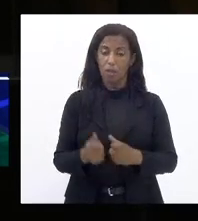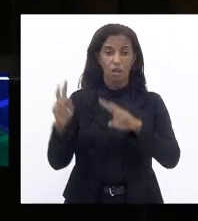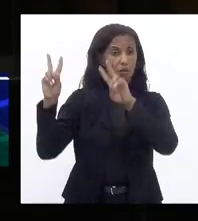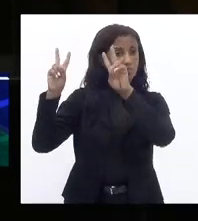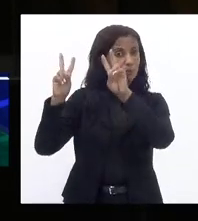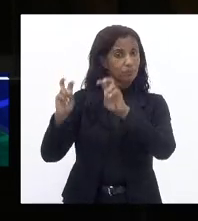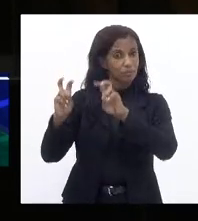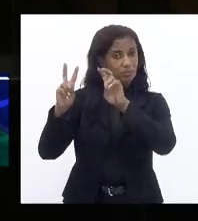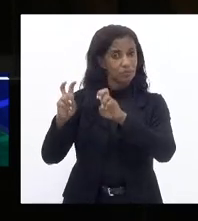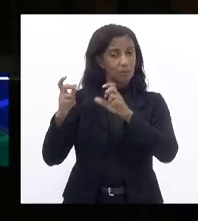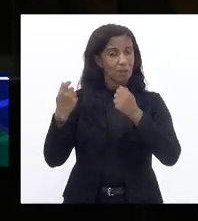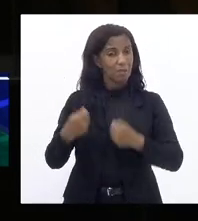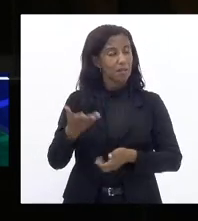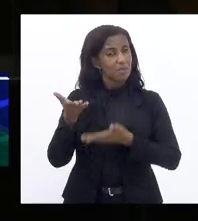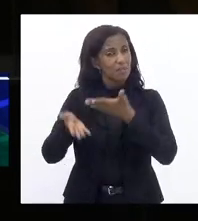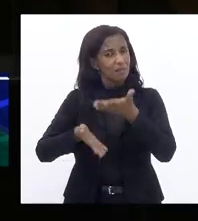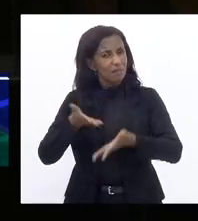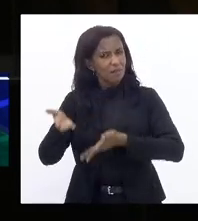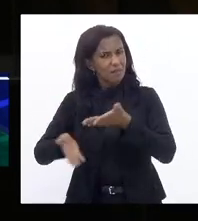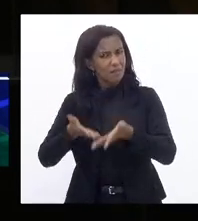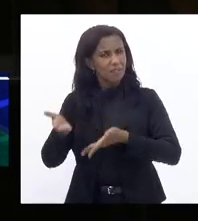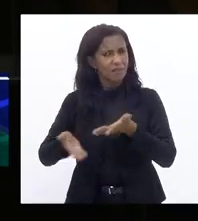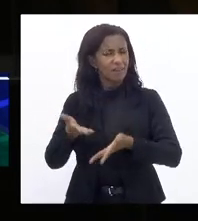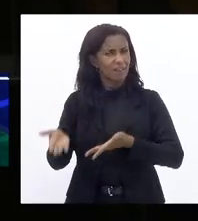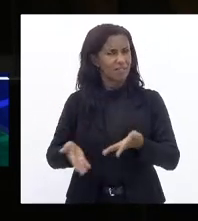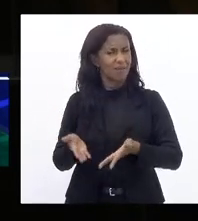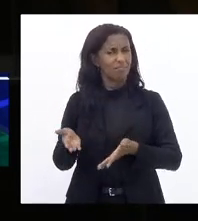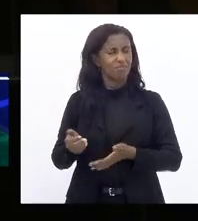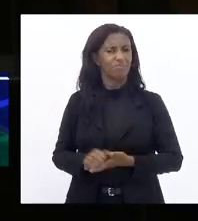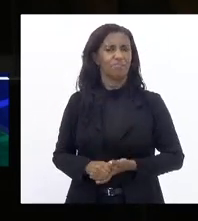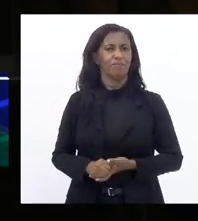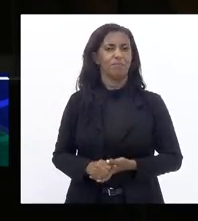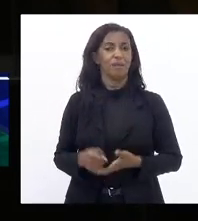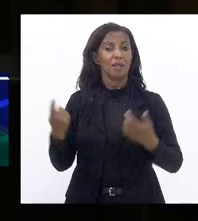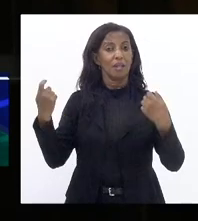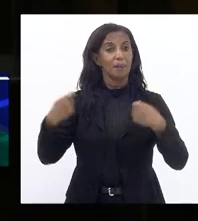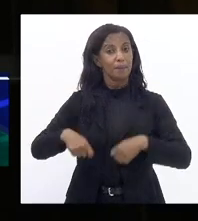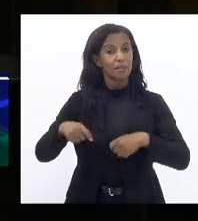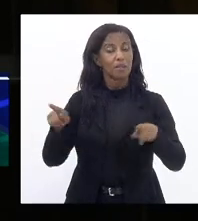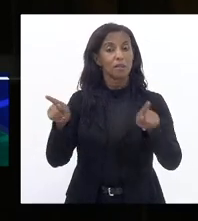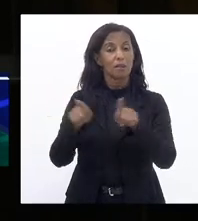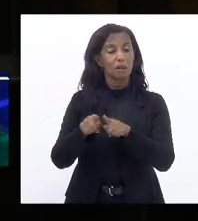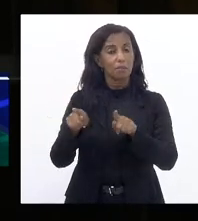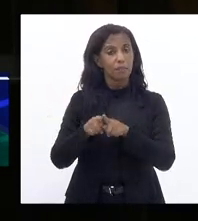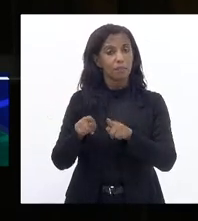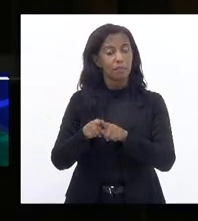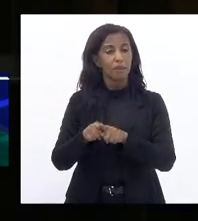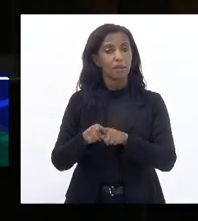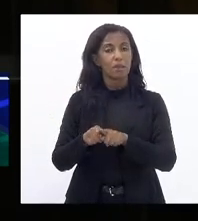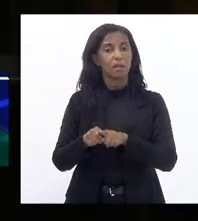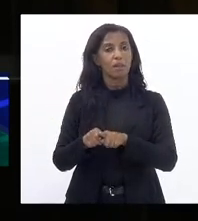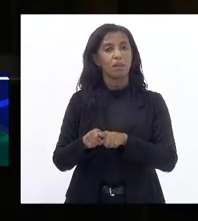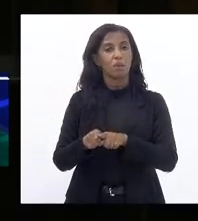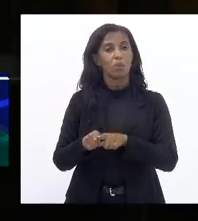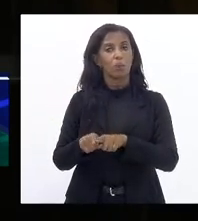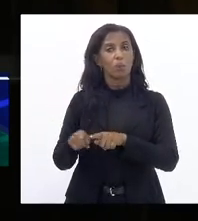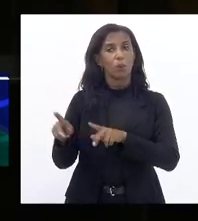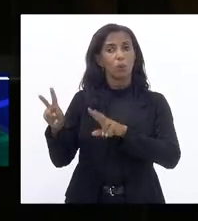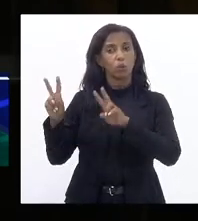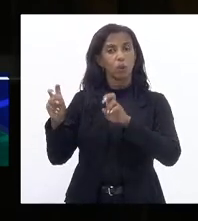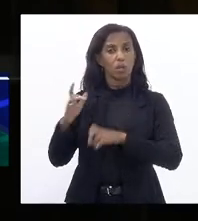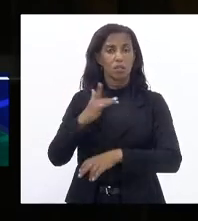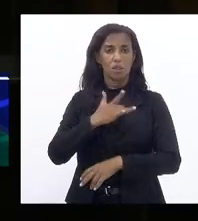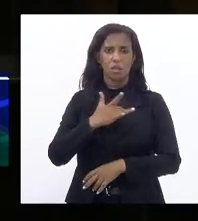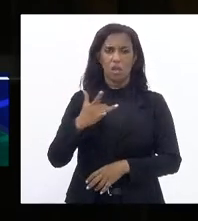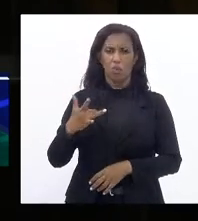tema que ela tem que ser tratada de maneira intersetorial. Ela é também um caso de